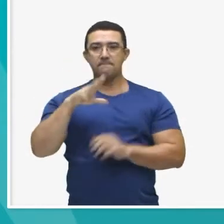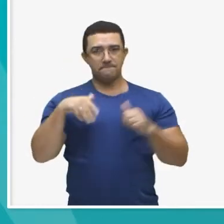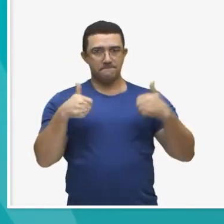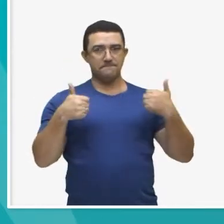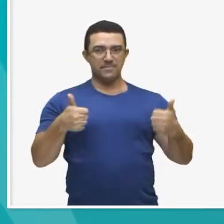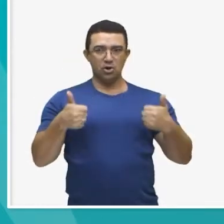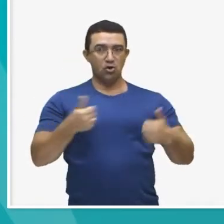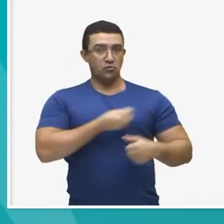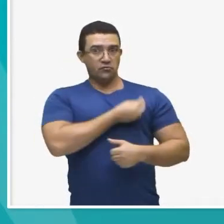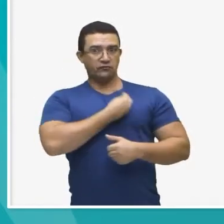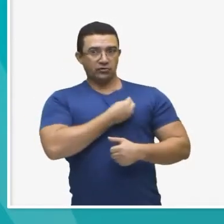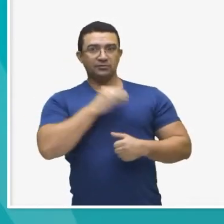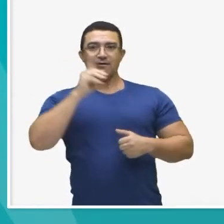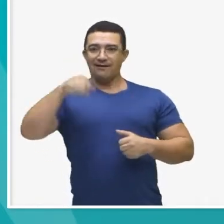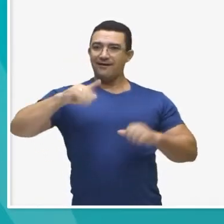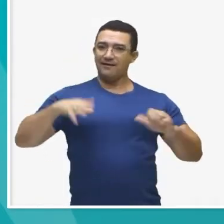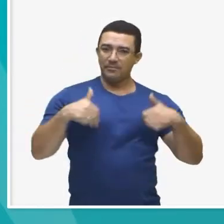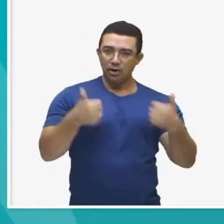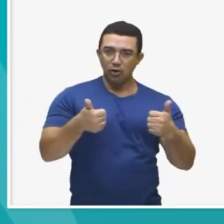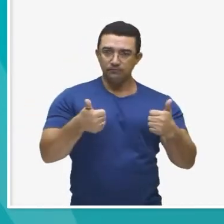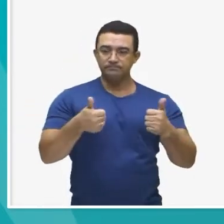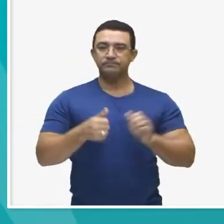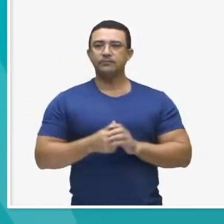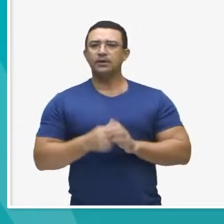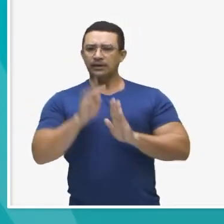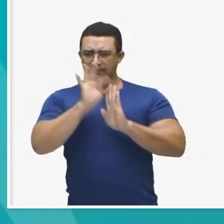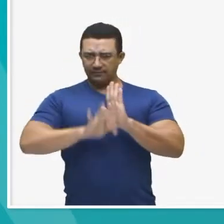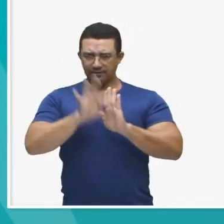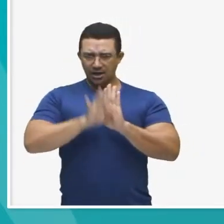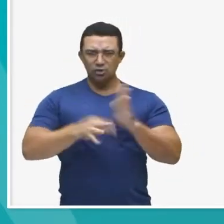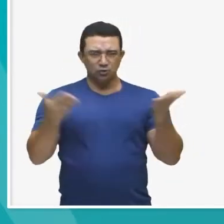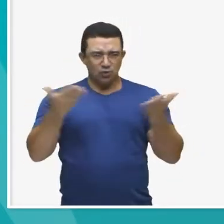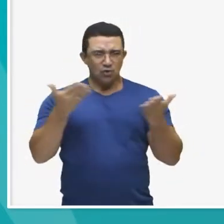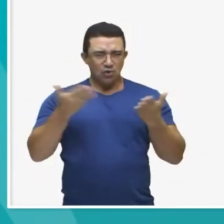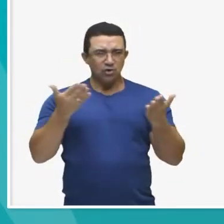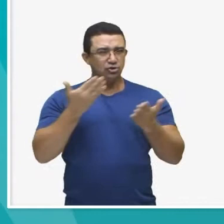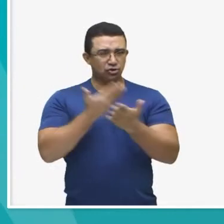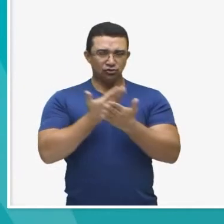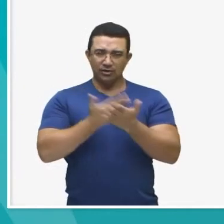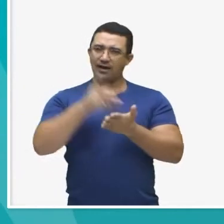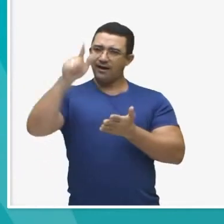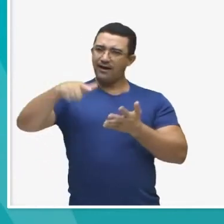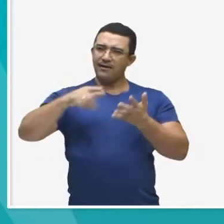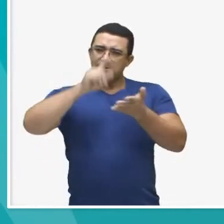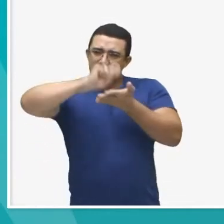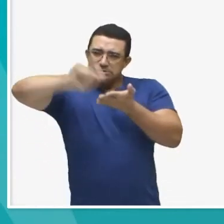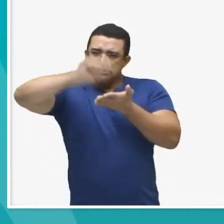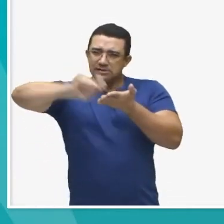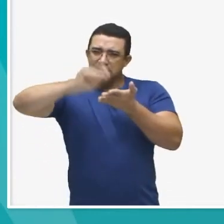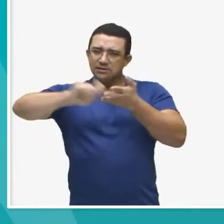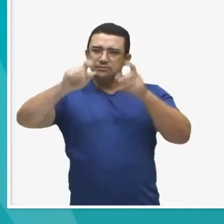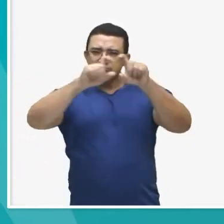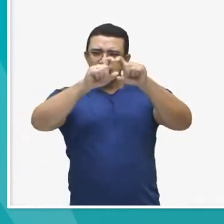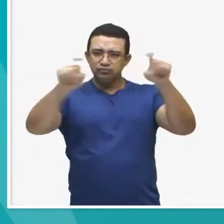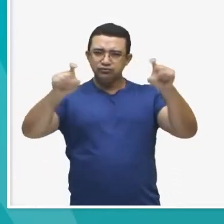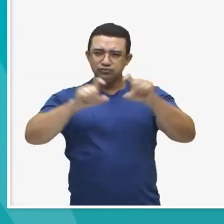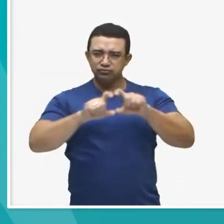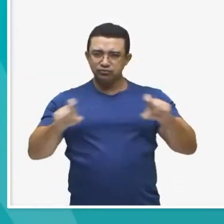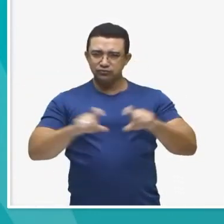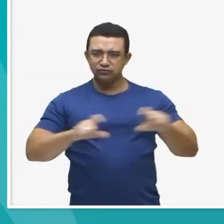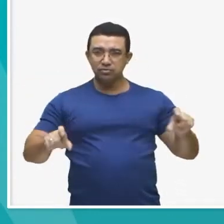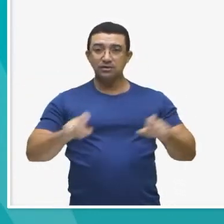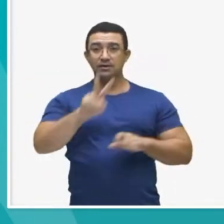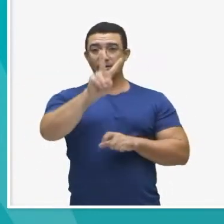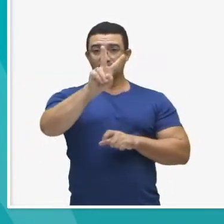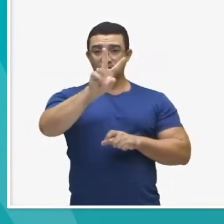esse texto que a gente vai estudar nesta aula foi escrito em versos, ou seja, a gente vai ouvir um